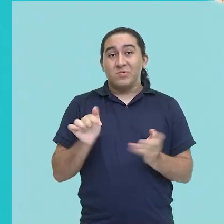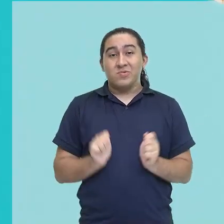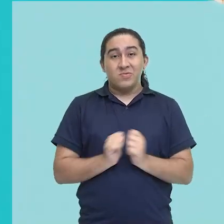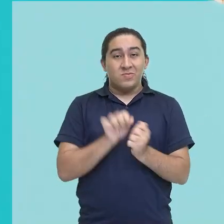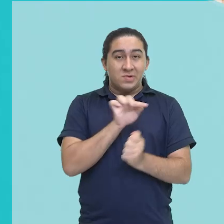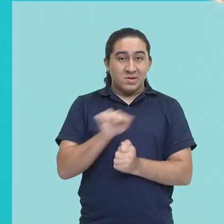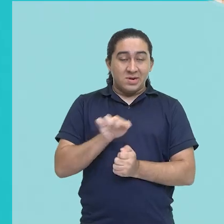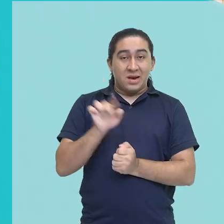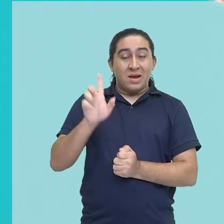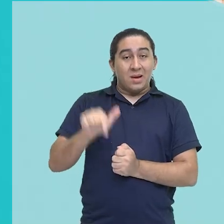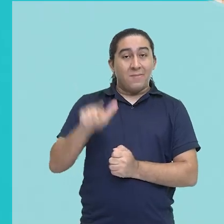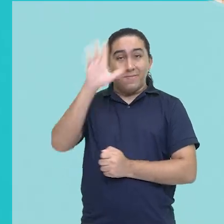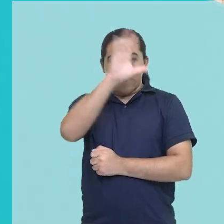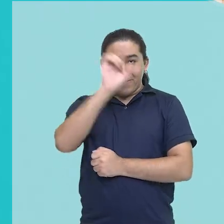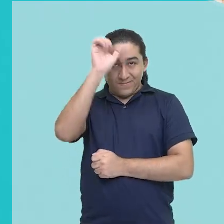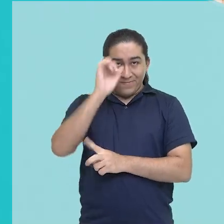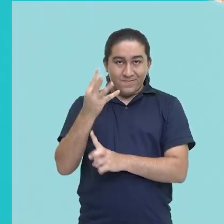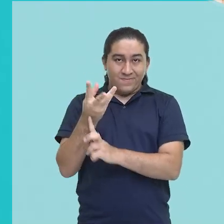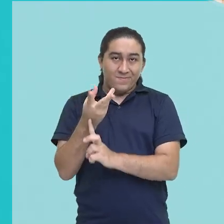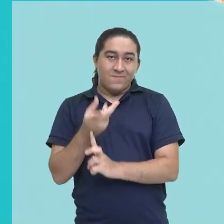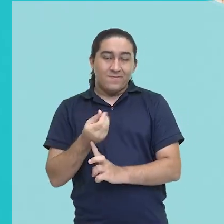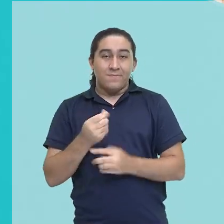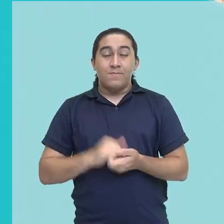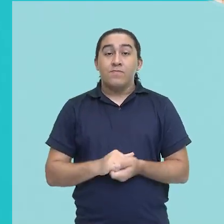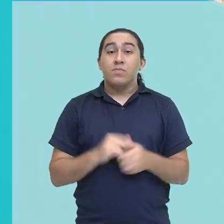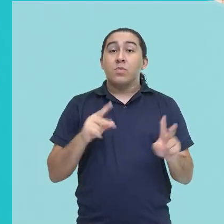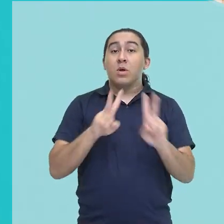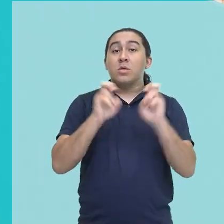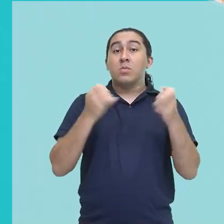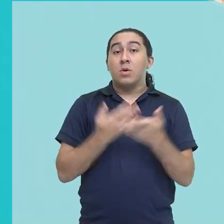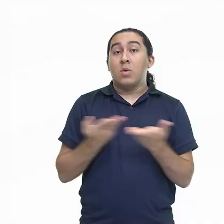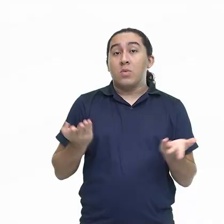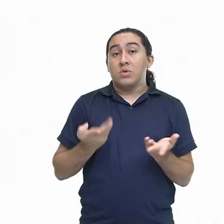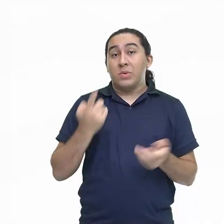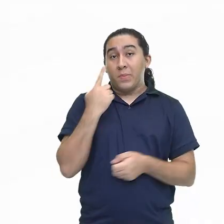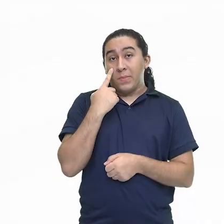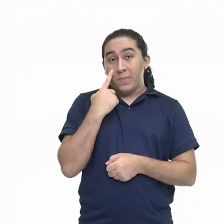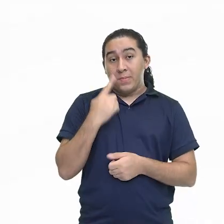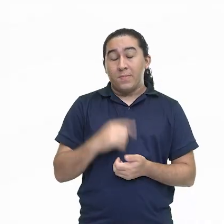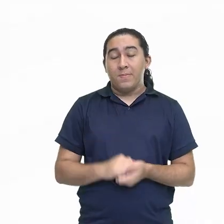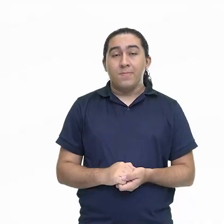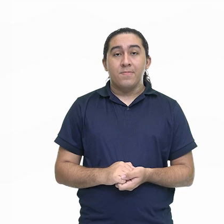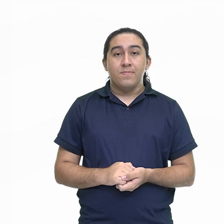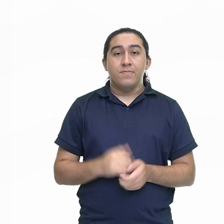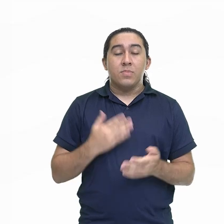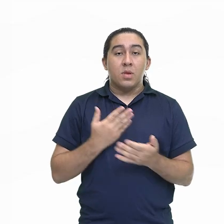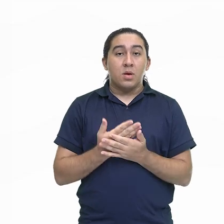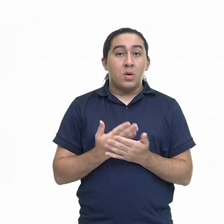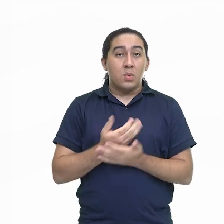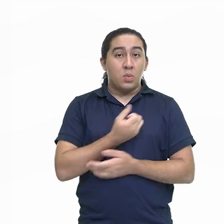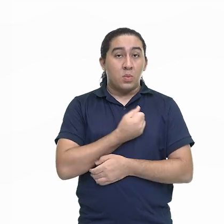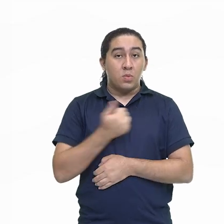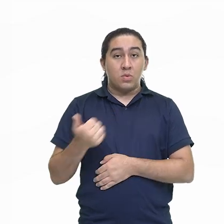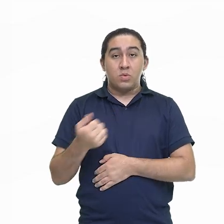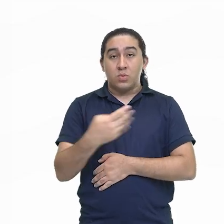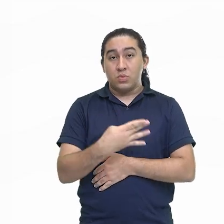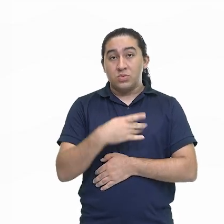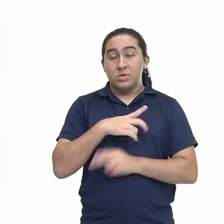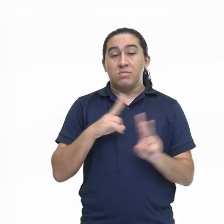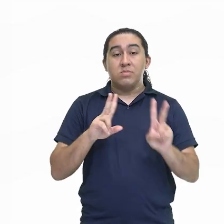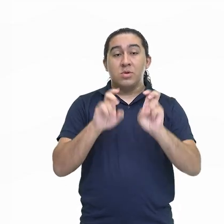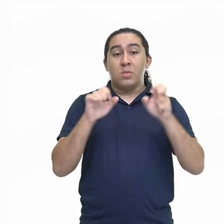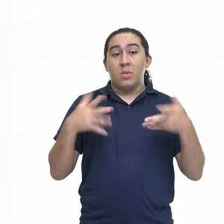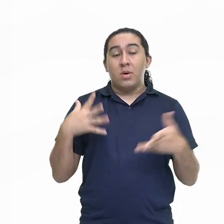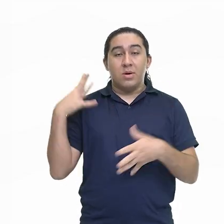mundo da arte. Então, vamos ver o que nós temos para a nossa aula de hoje? Na aula 14, nós vamos